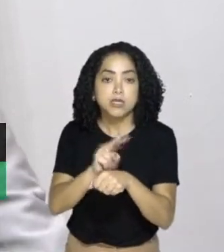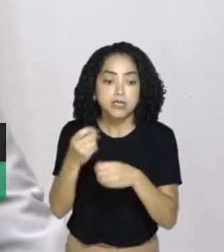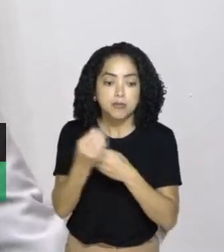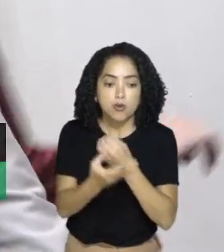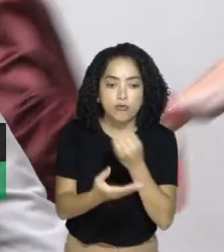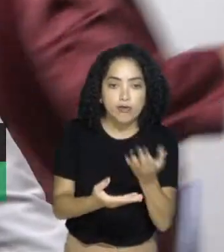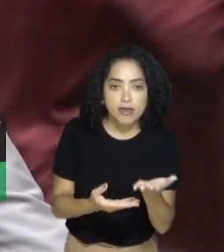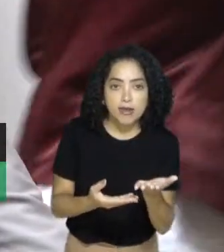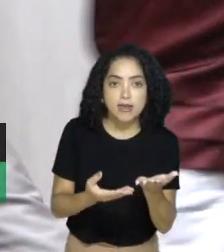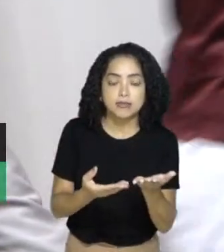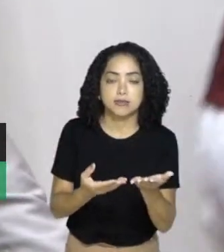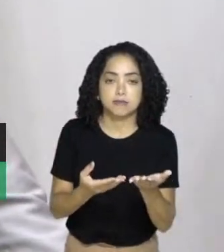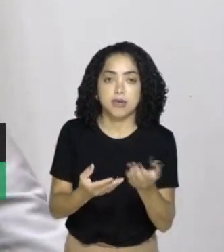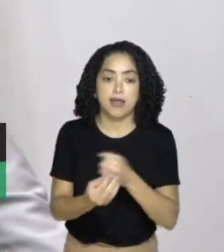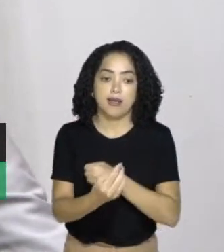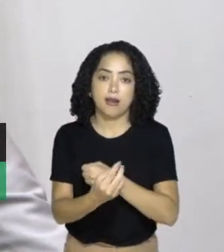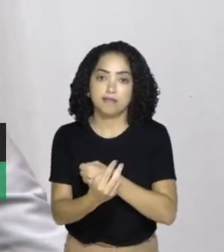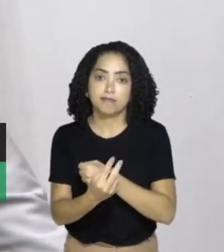possível agressor.